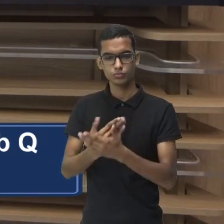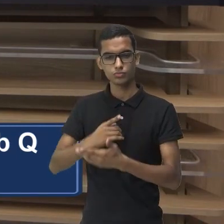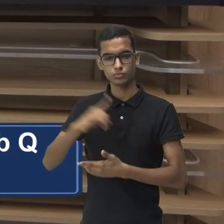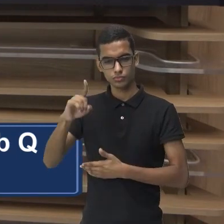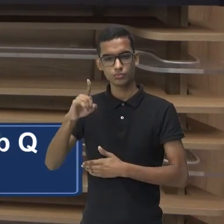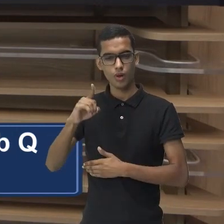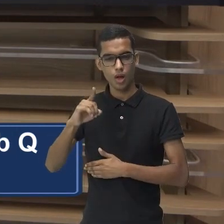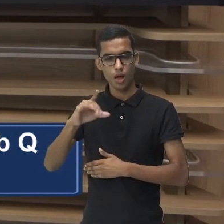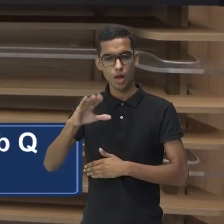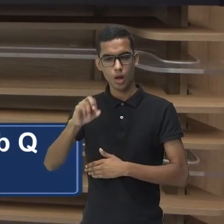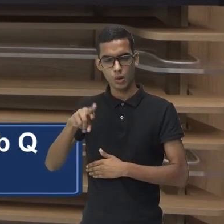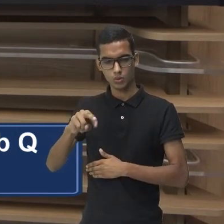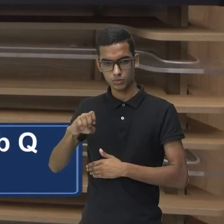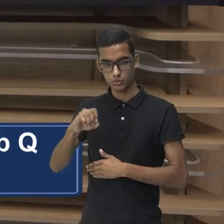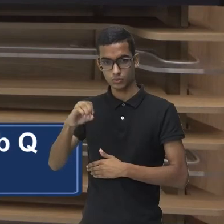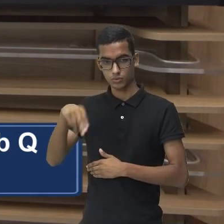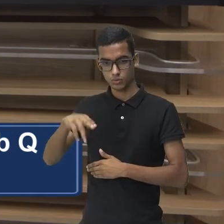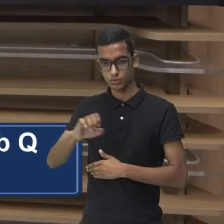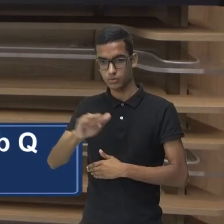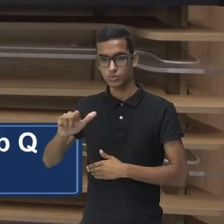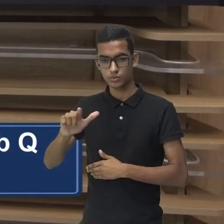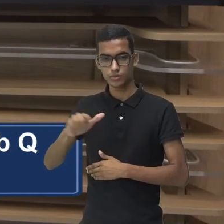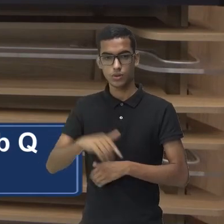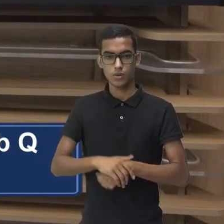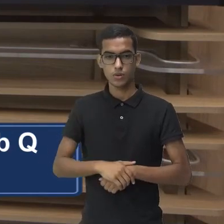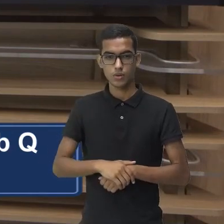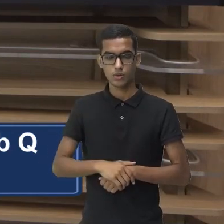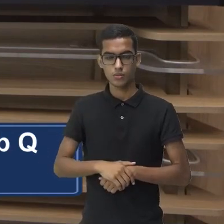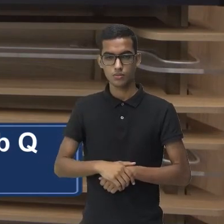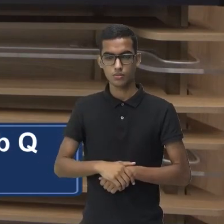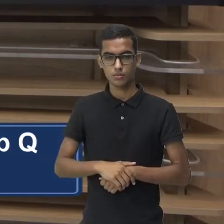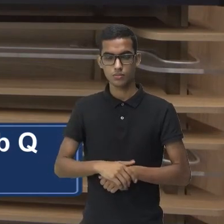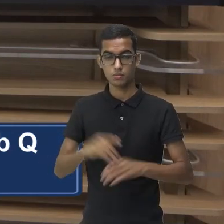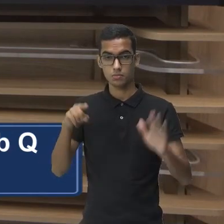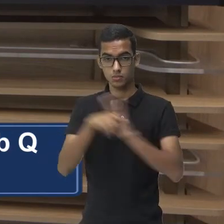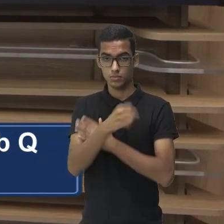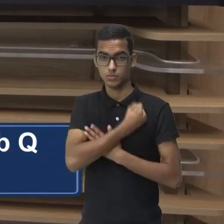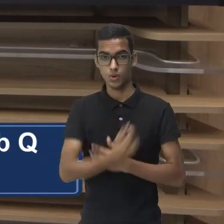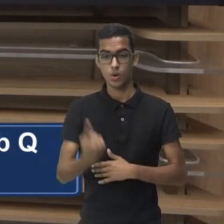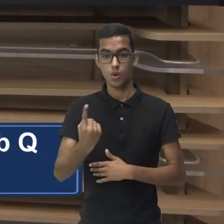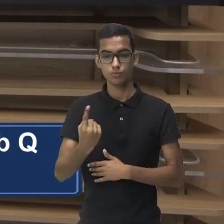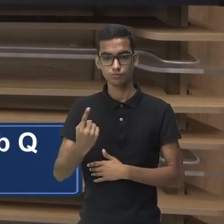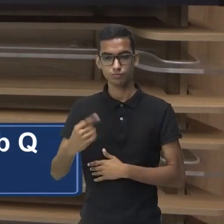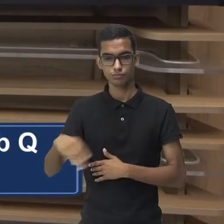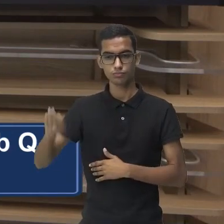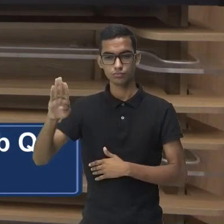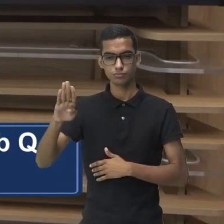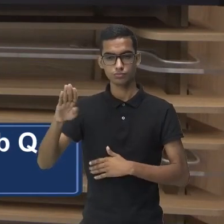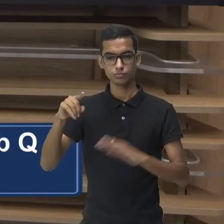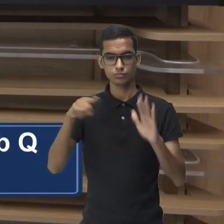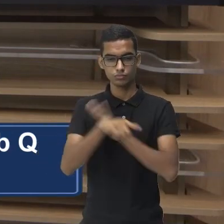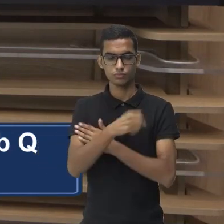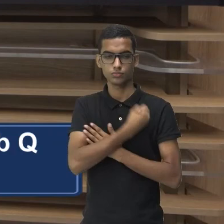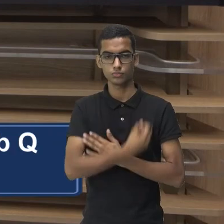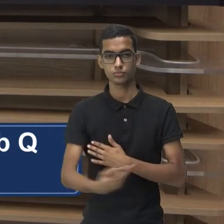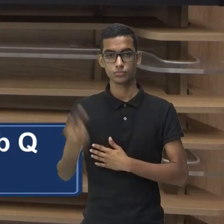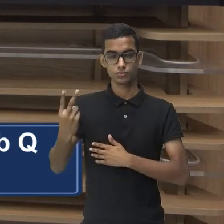também da Escola Coronel Fiuza. Na questão 1, ele disse que era a letra B, e na